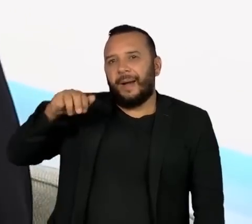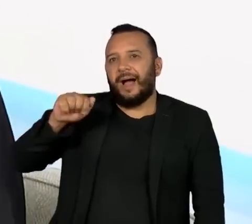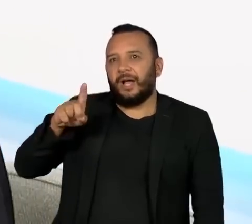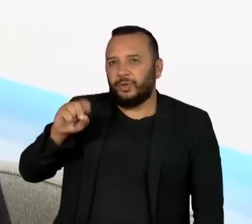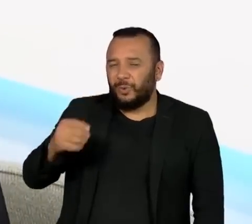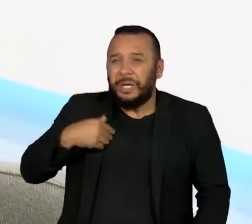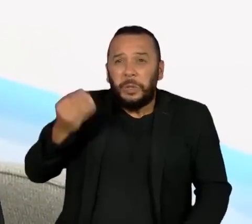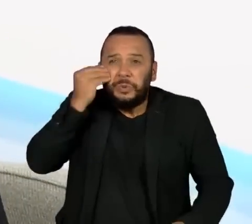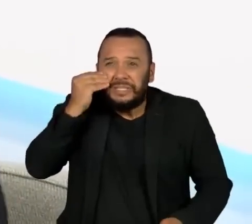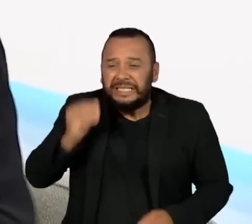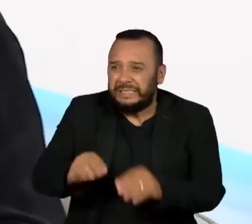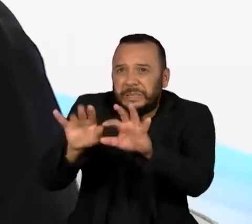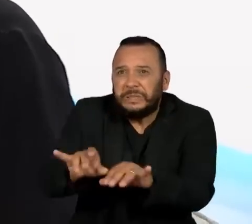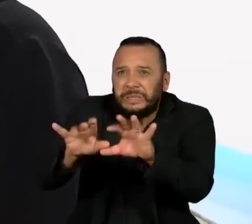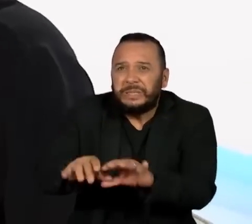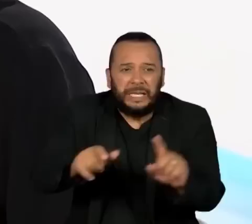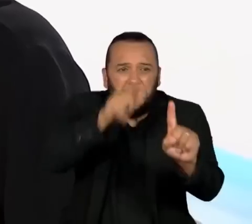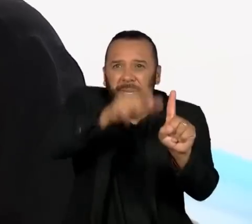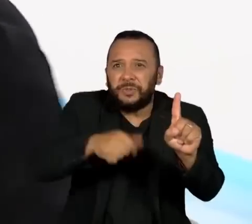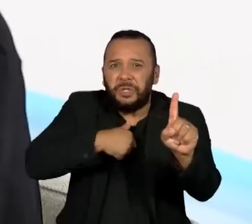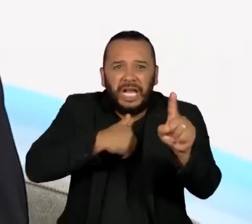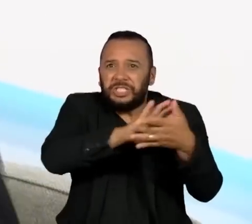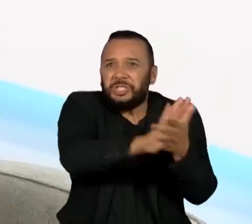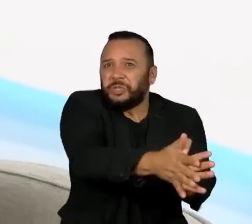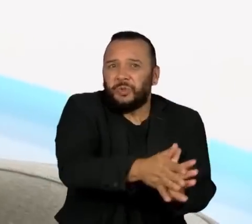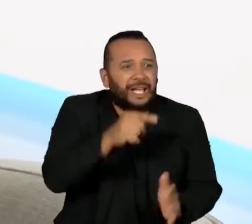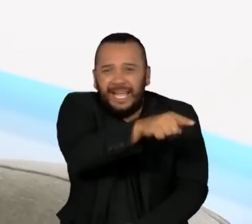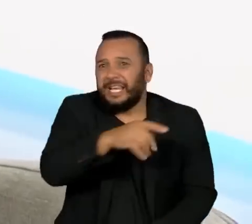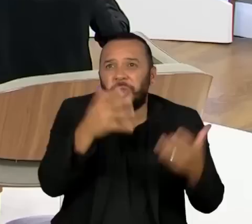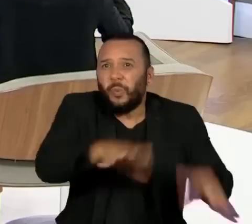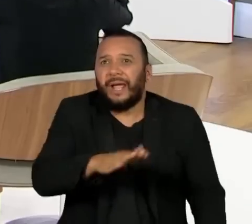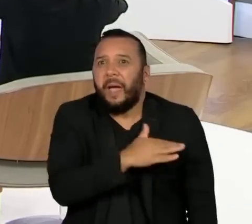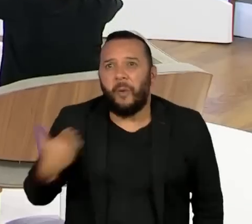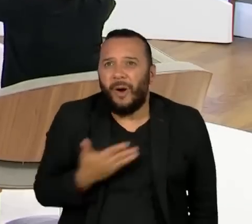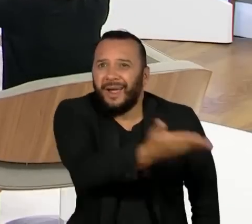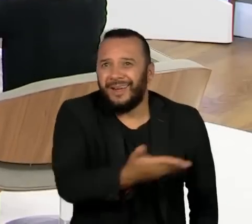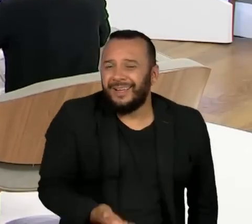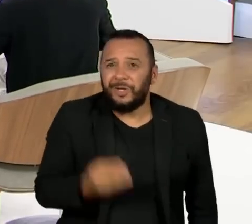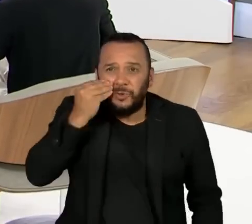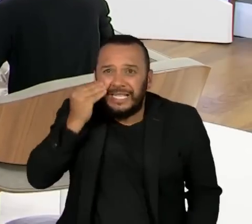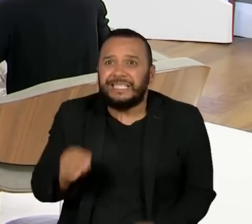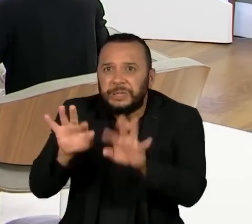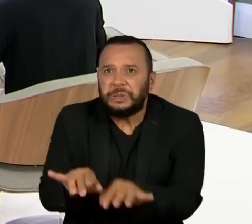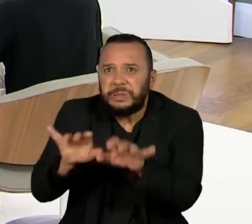estou tentando matar esse personagem, ele não quer morrer.